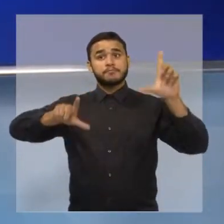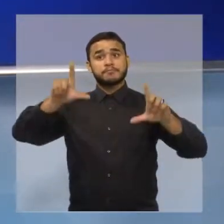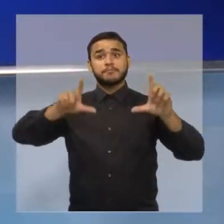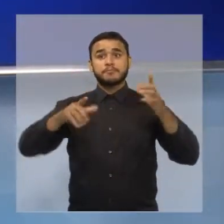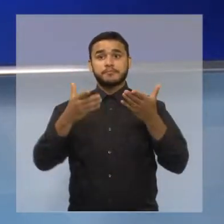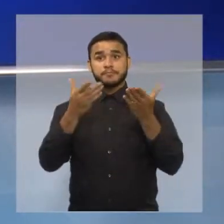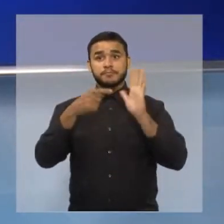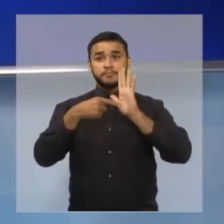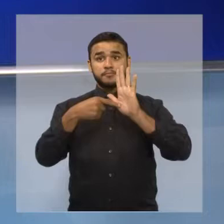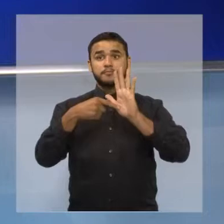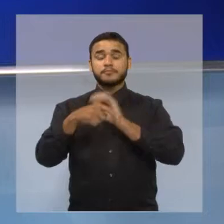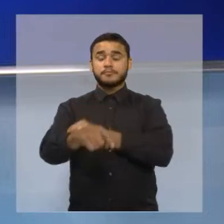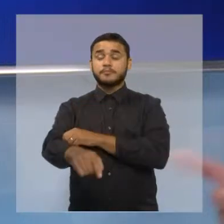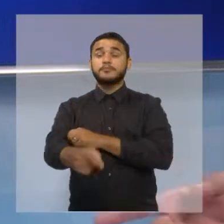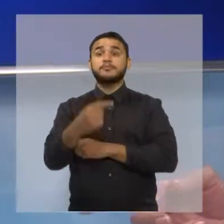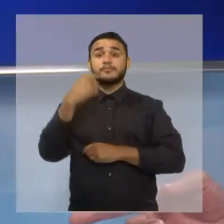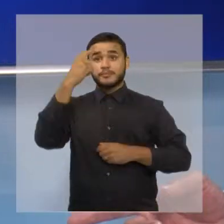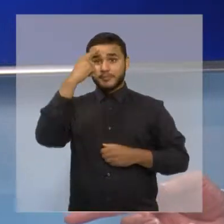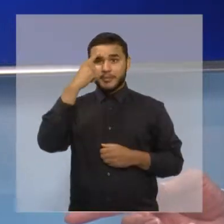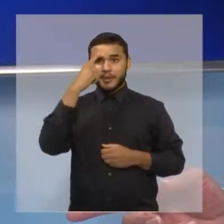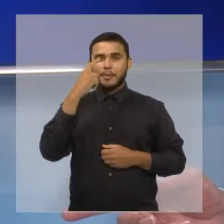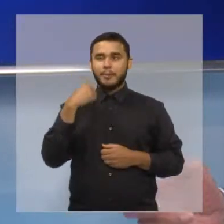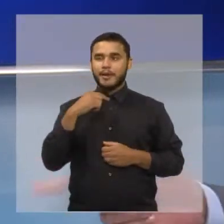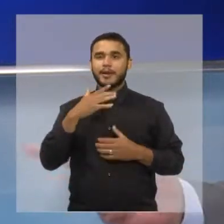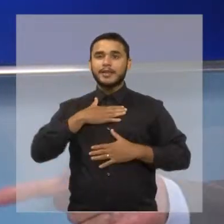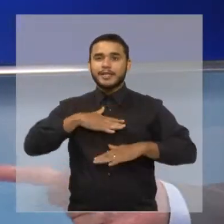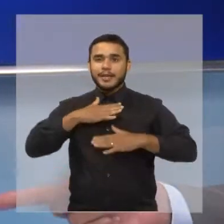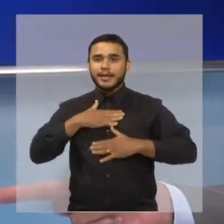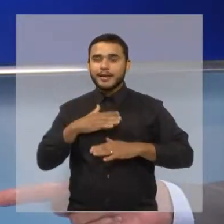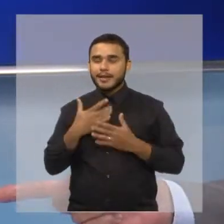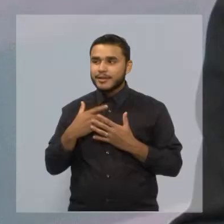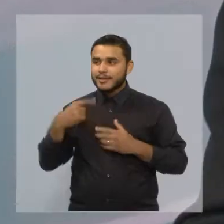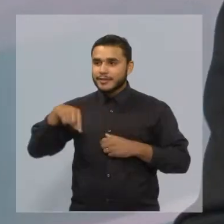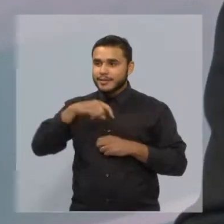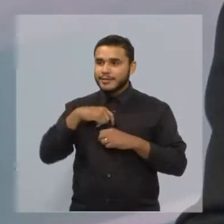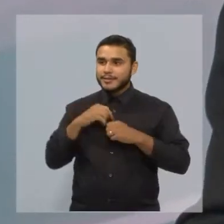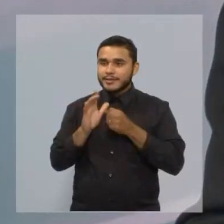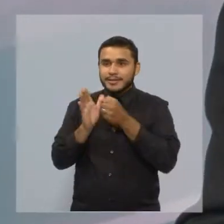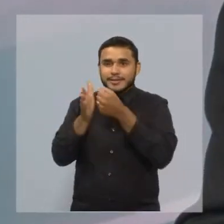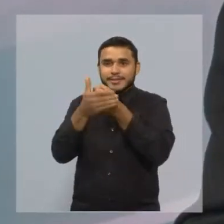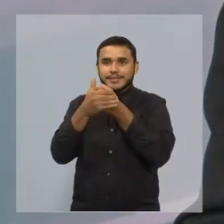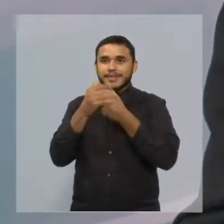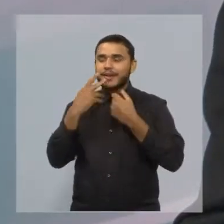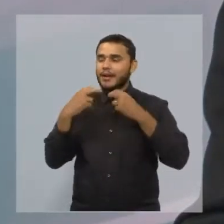agora o assinante não imagina nos bastidores como ele se aquece também.